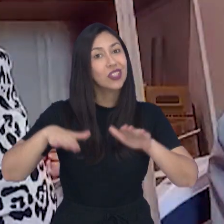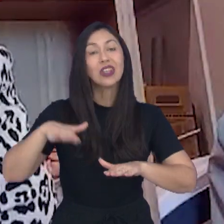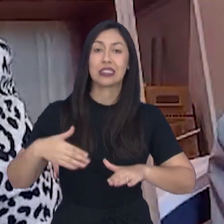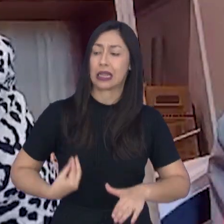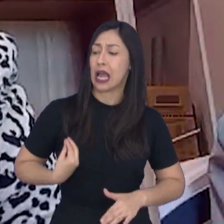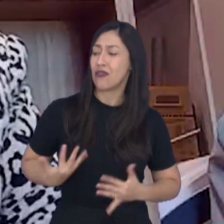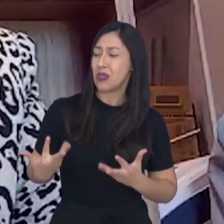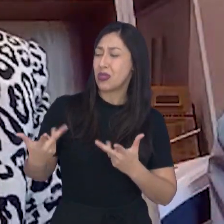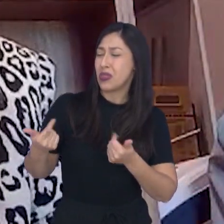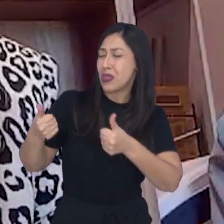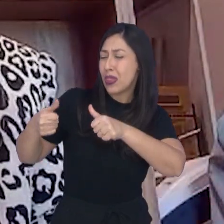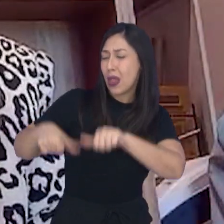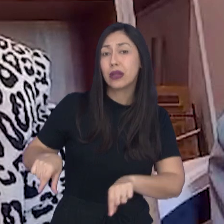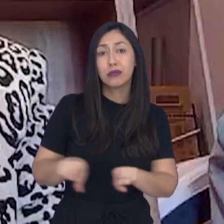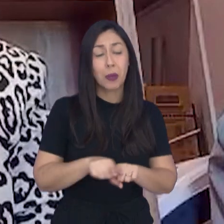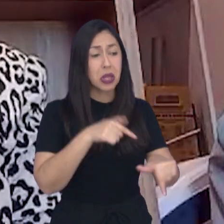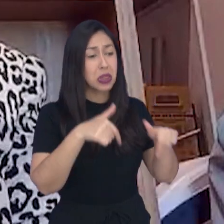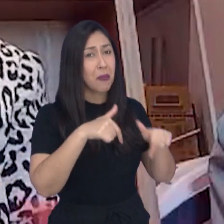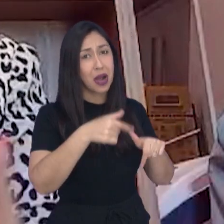qualidade de vida, como a sua produção no trabalho.